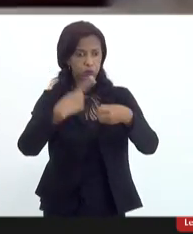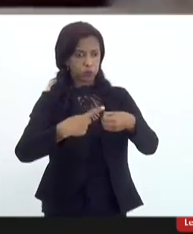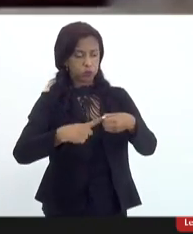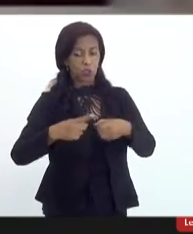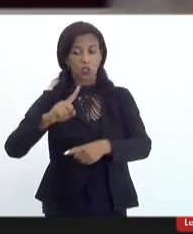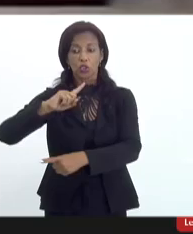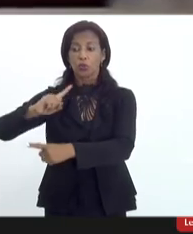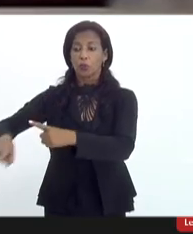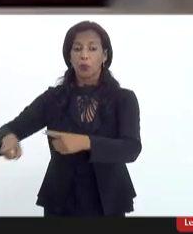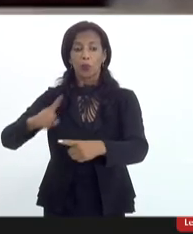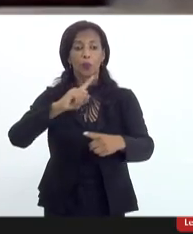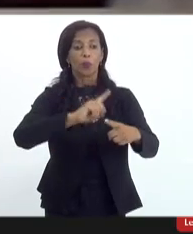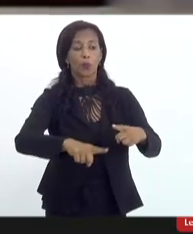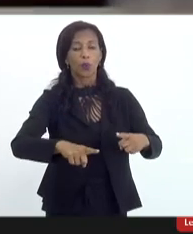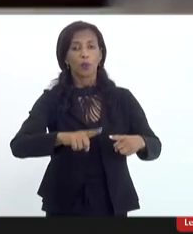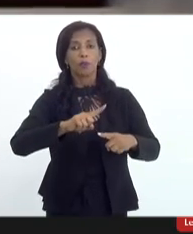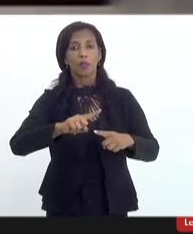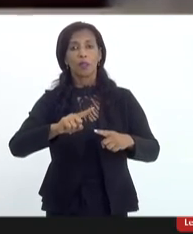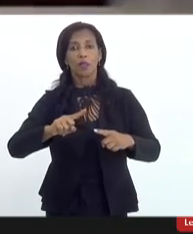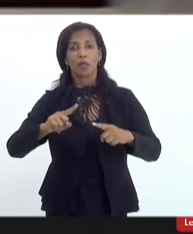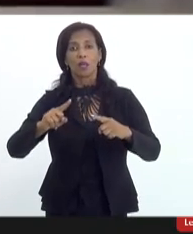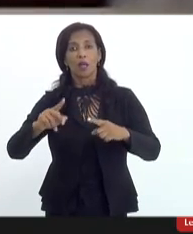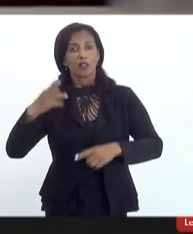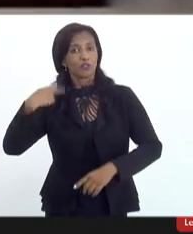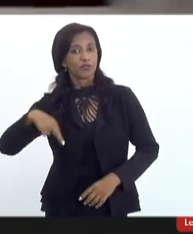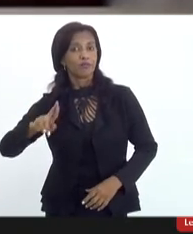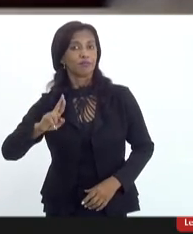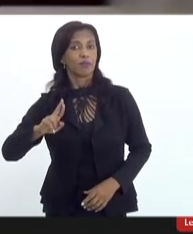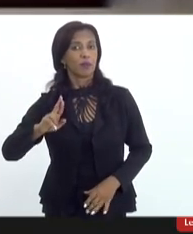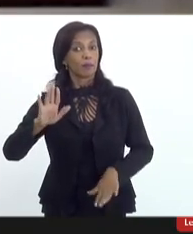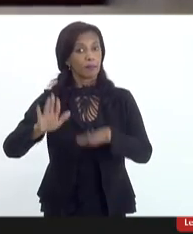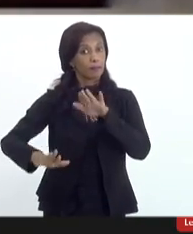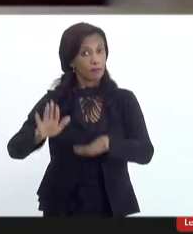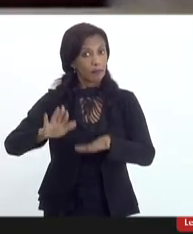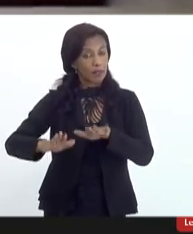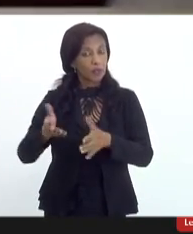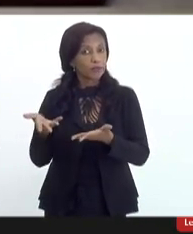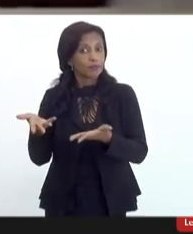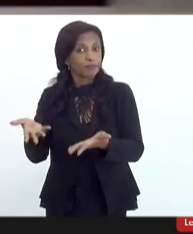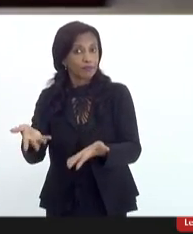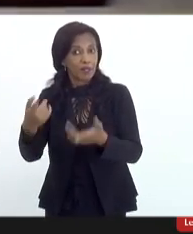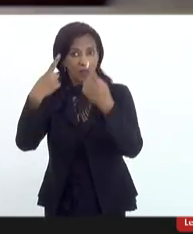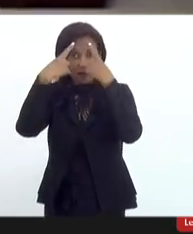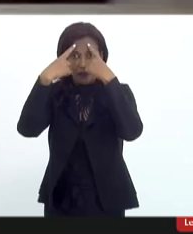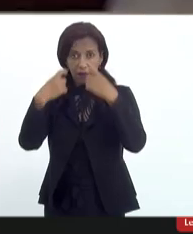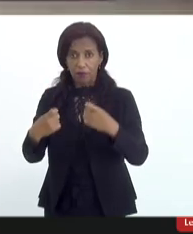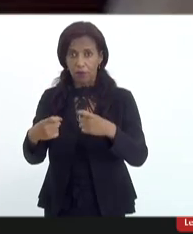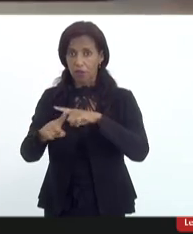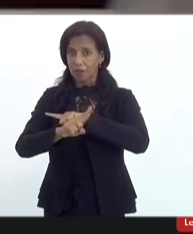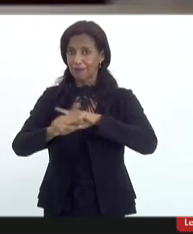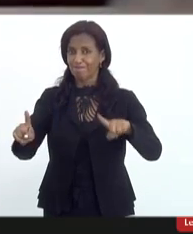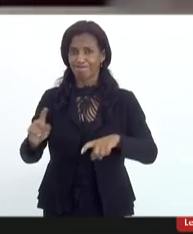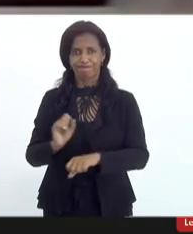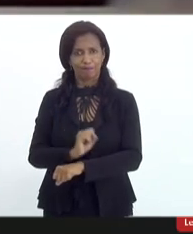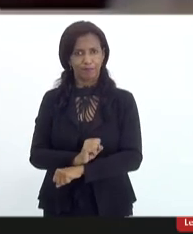embargarem as manifestações religiosas. Porém, mesmo assim, a violência não cessou.